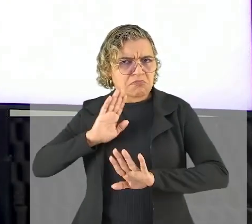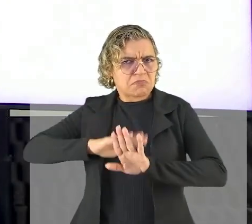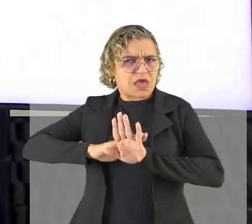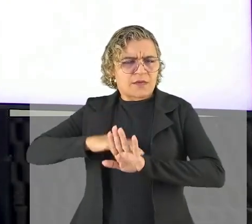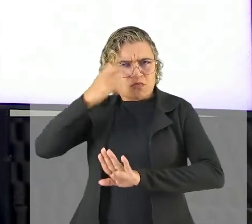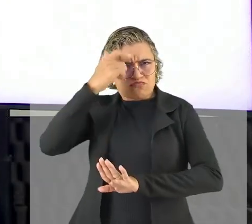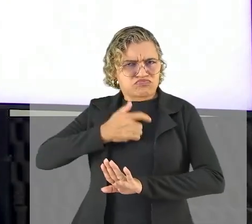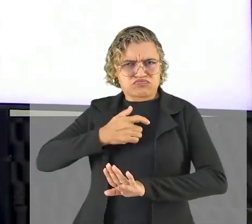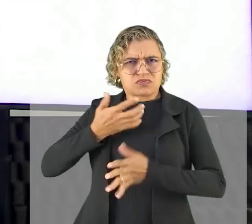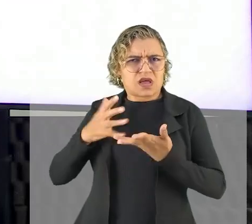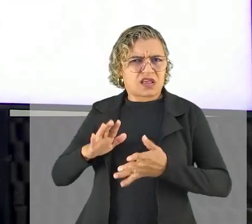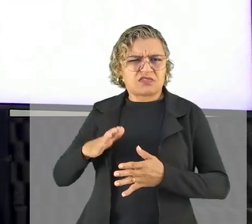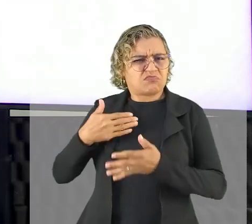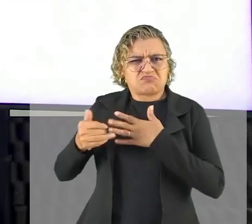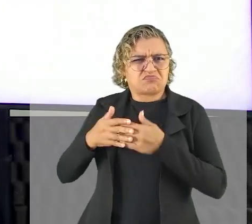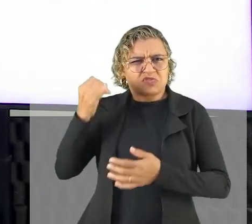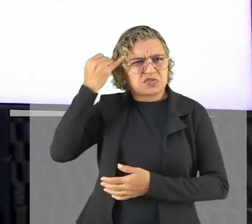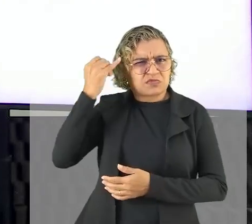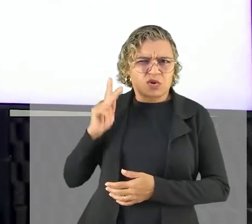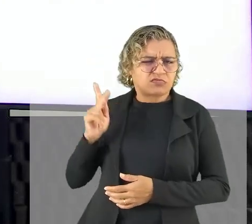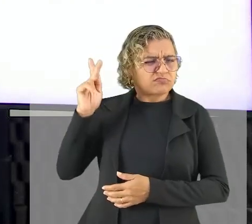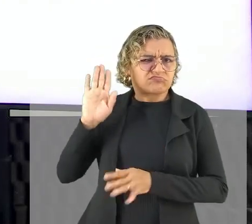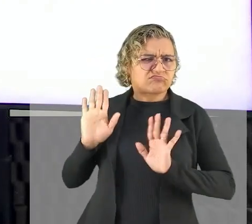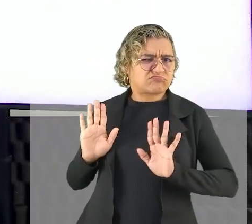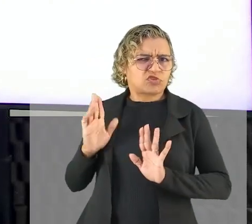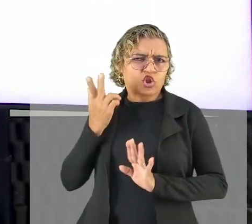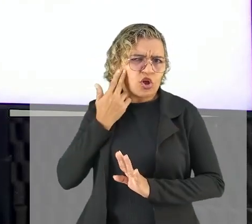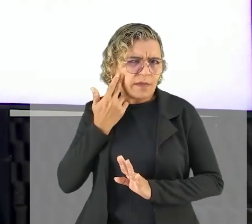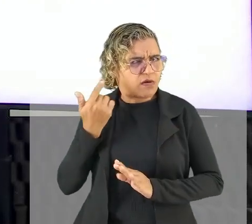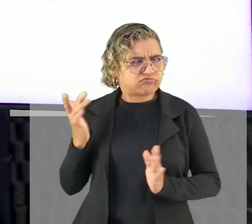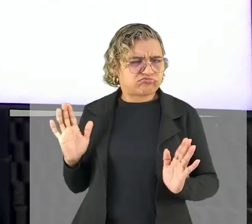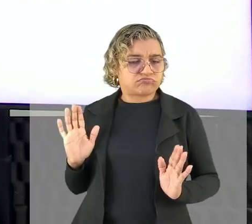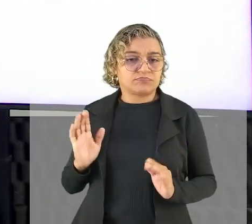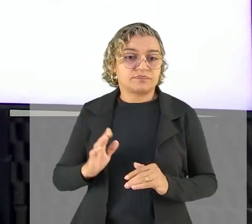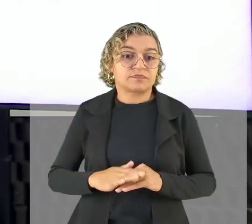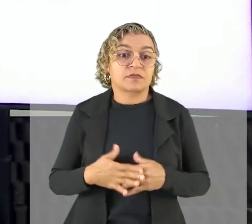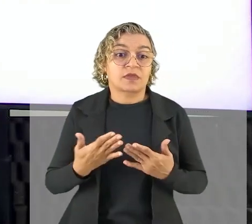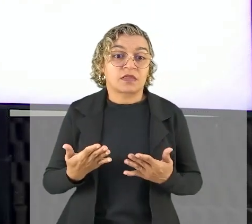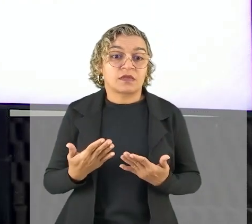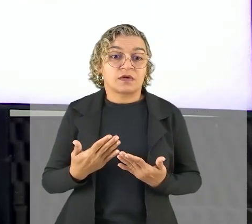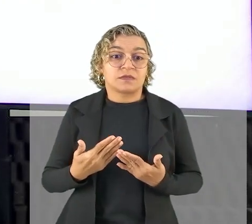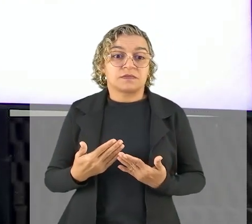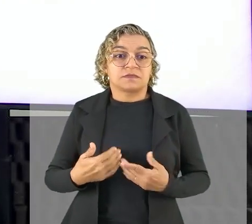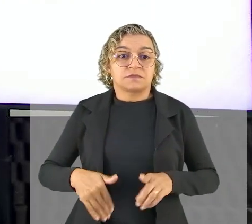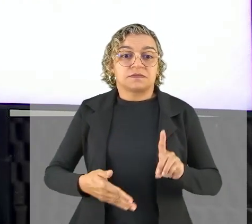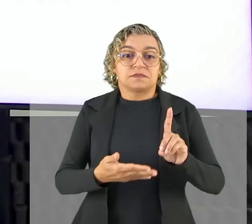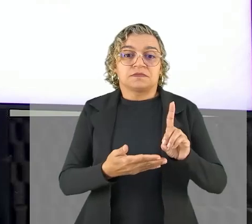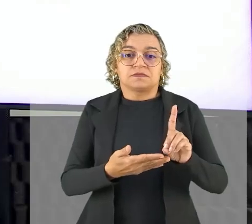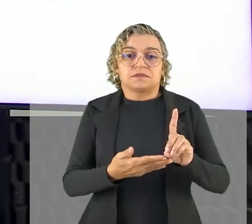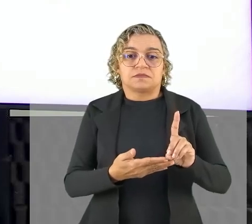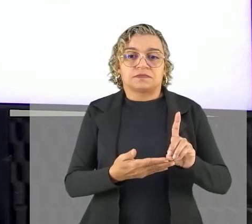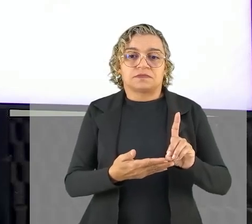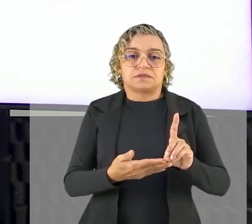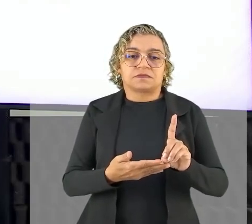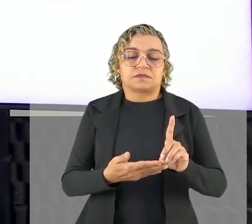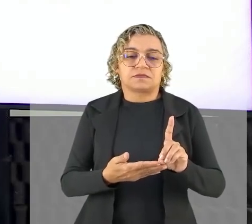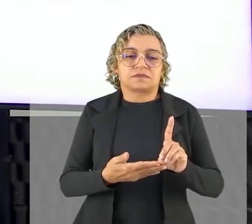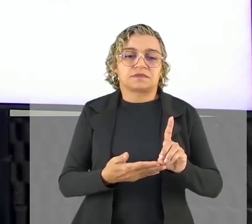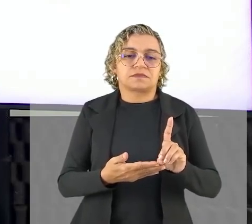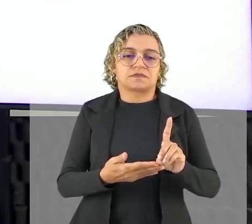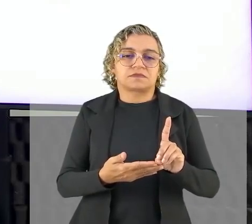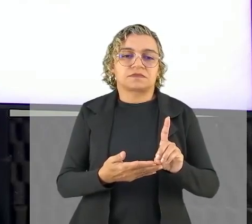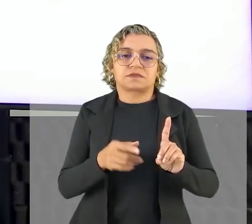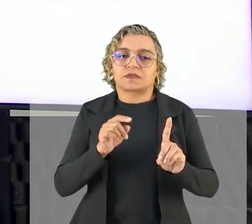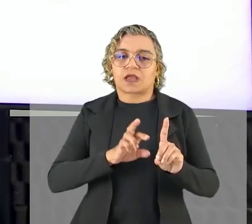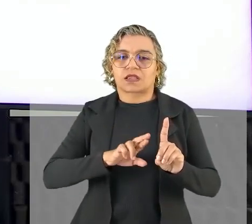pouco importa, beleza? Letra D. Prescindibilidade do empírico e autoridade da razão. Não é